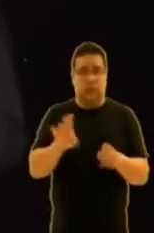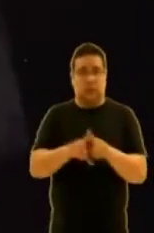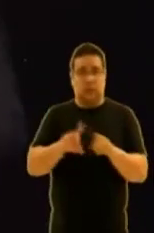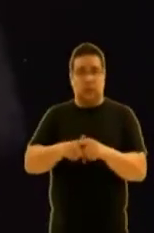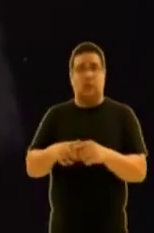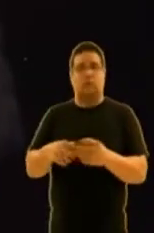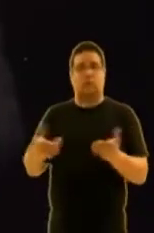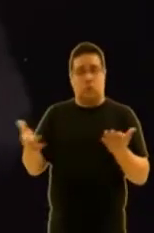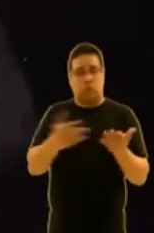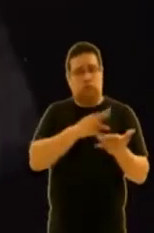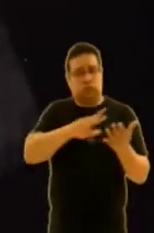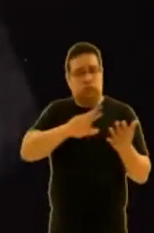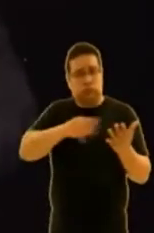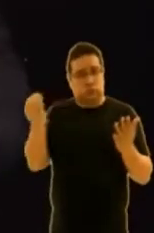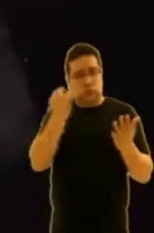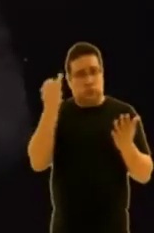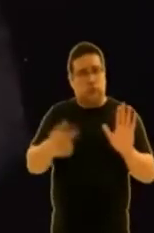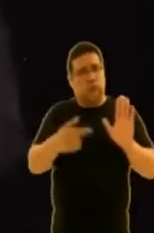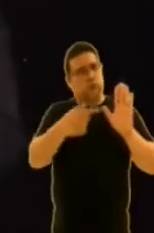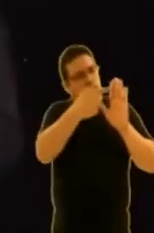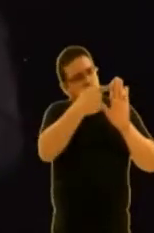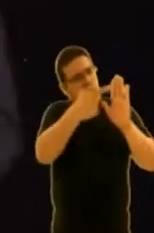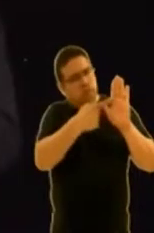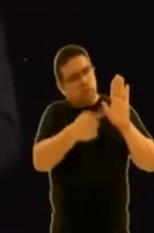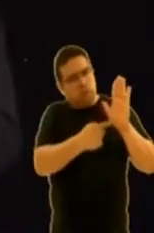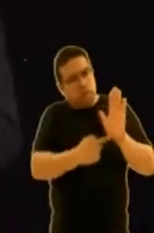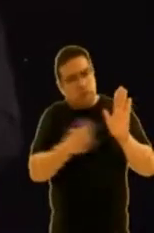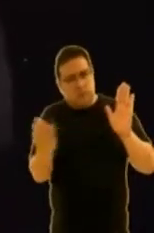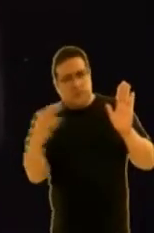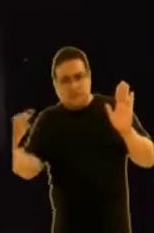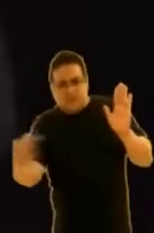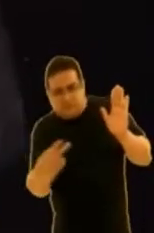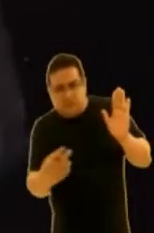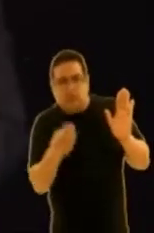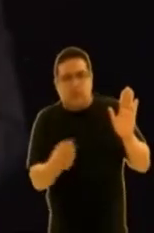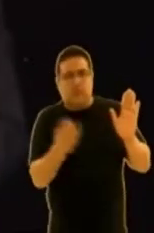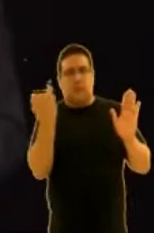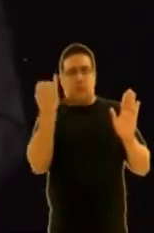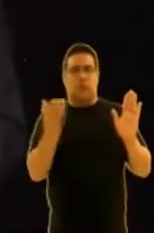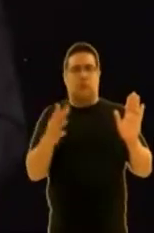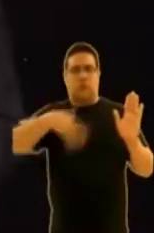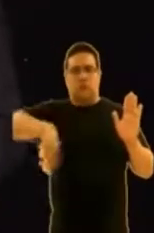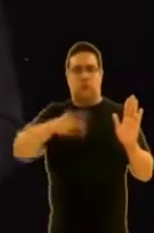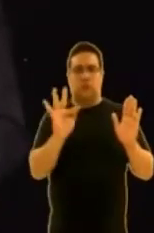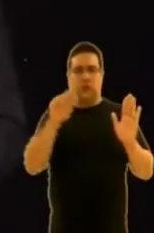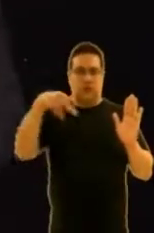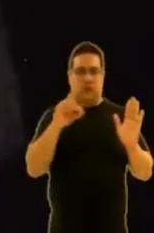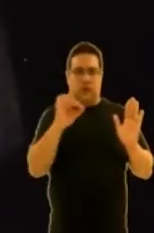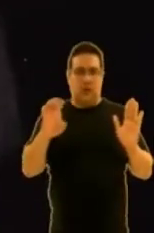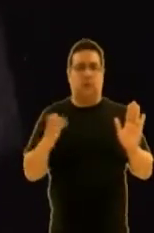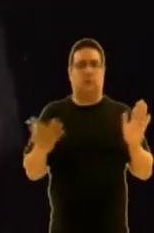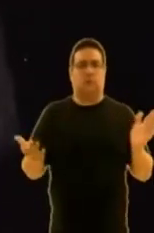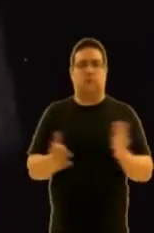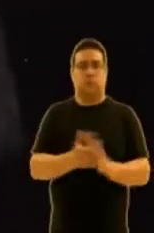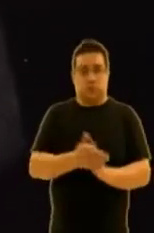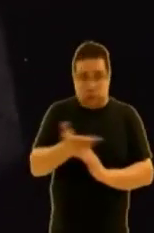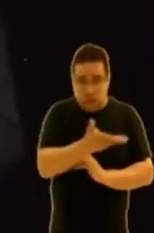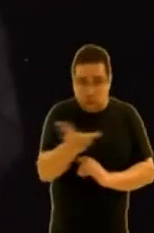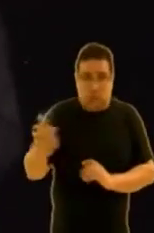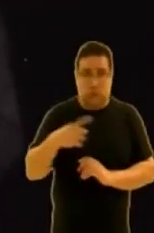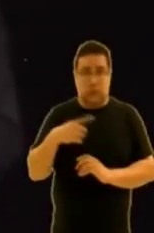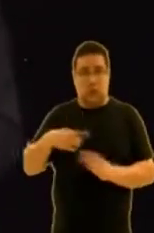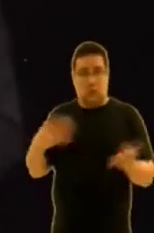trazer algumas questões que, para nós, no FNDE são importantes, e vocês são